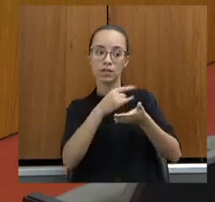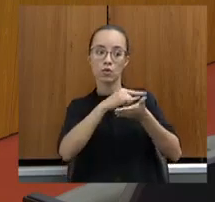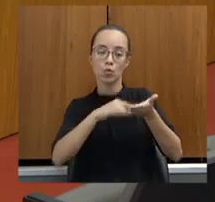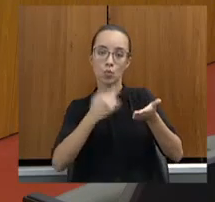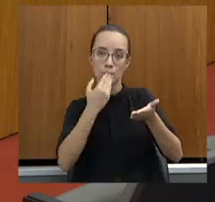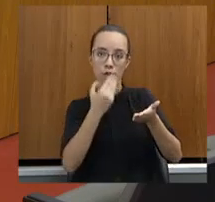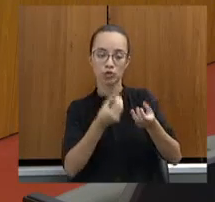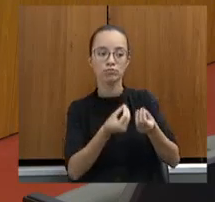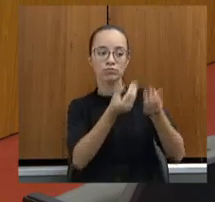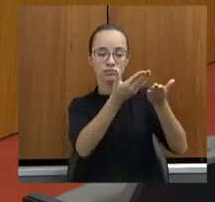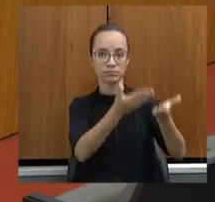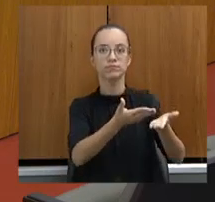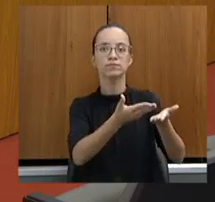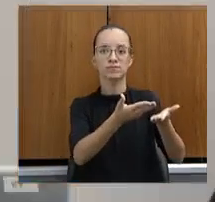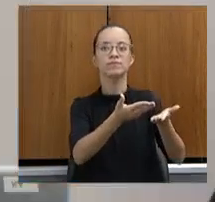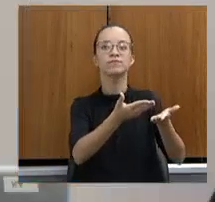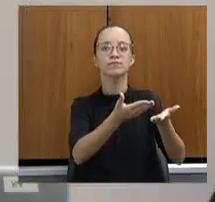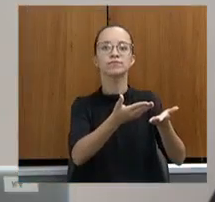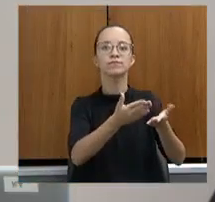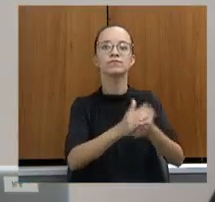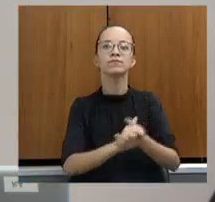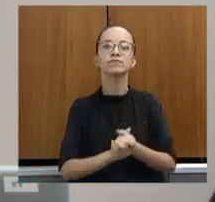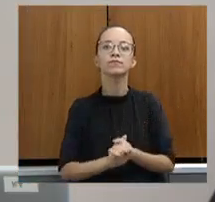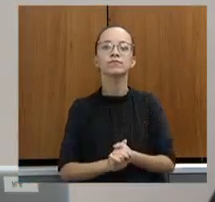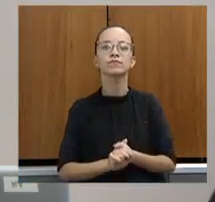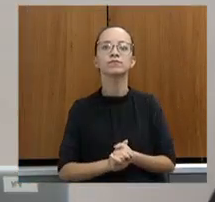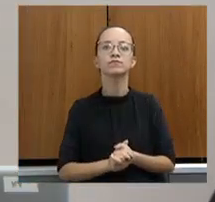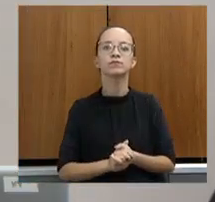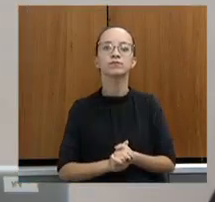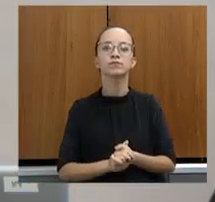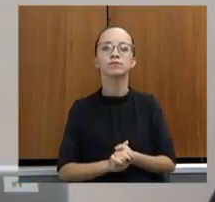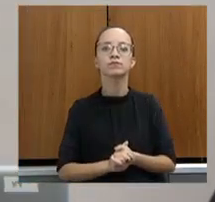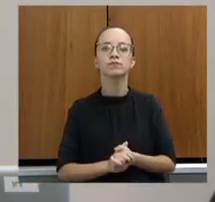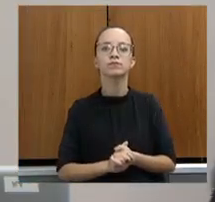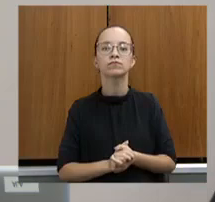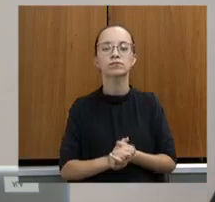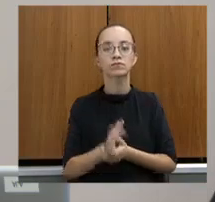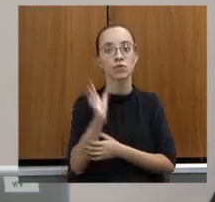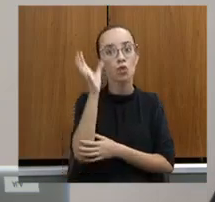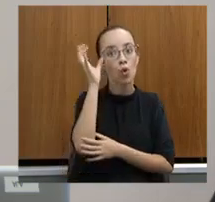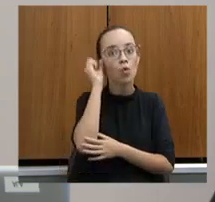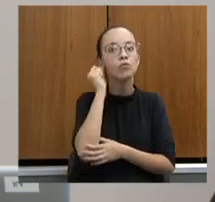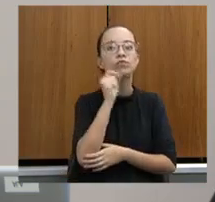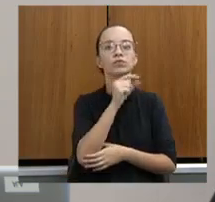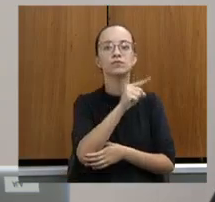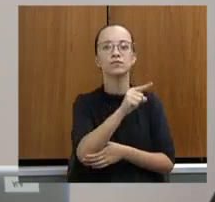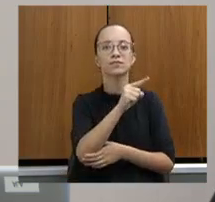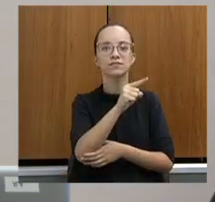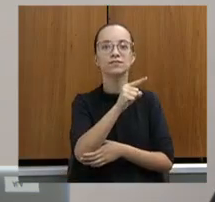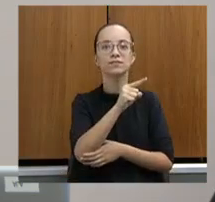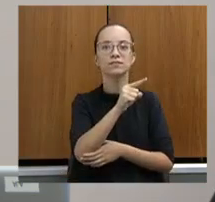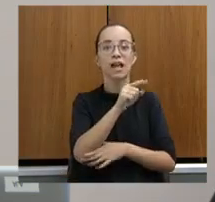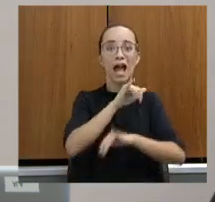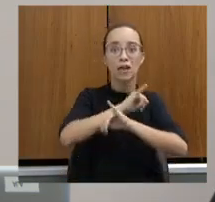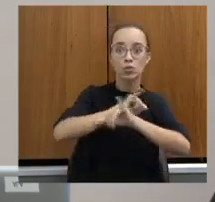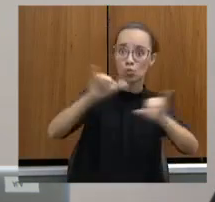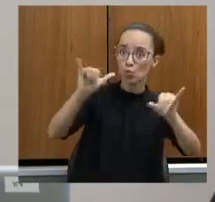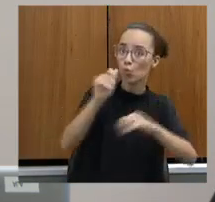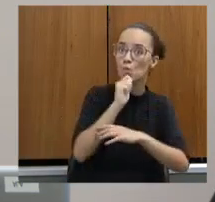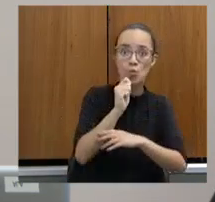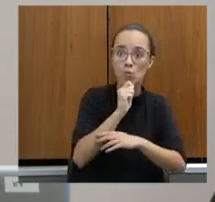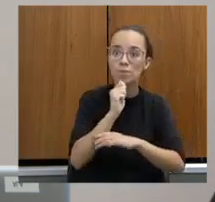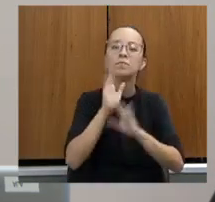reivindicação da turma aí e te ouvir ainda que não com anúncio já é uma